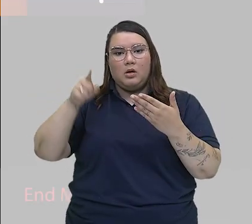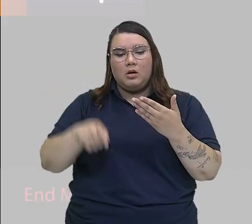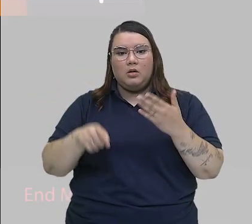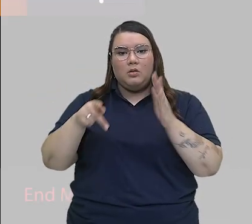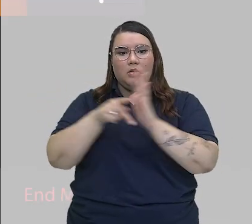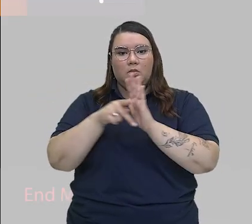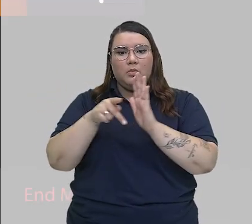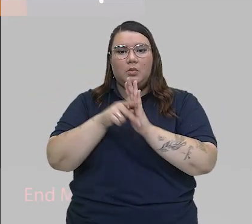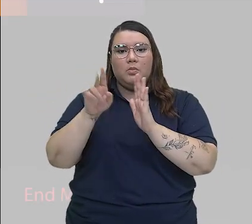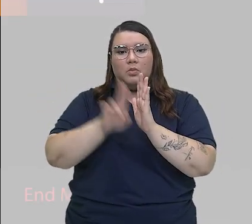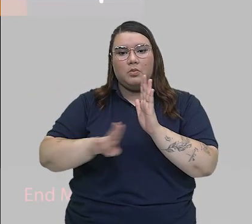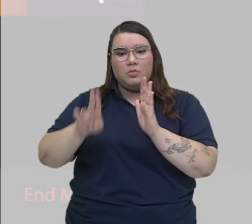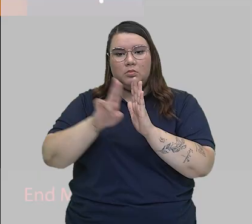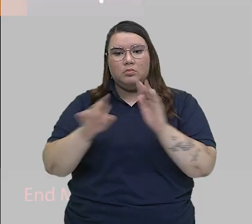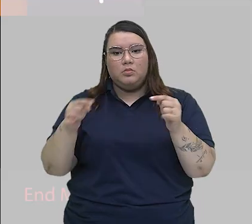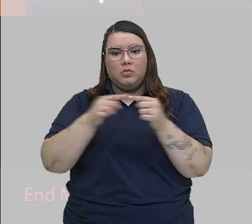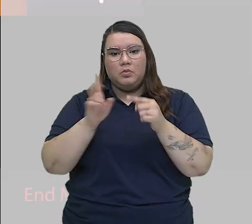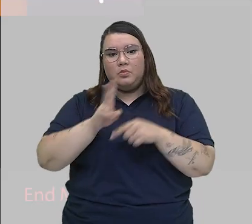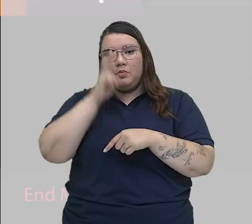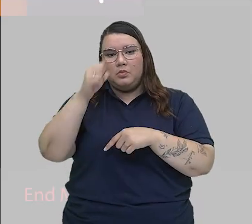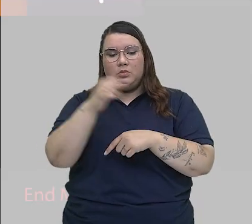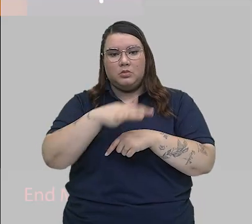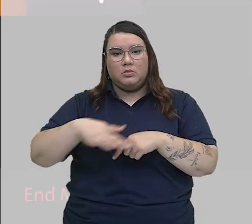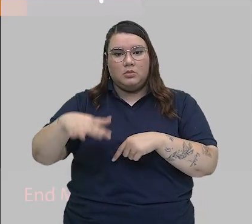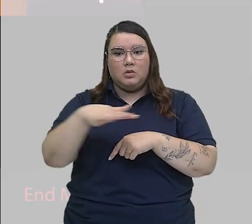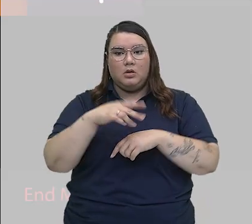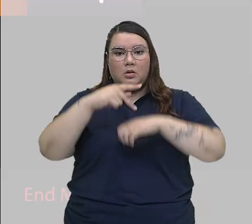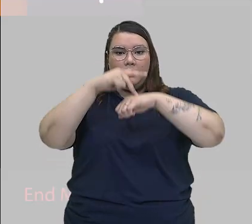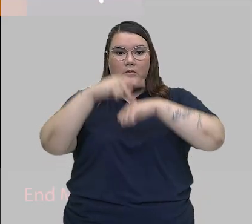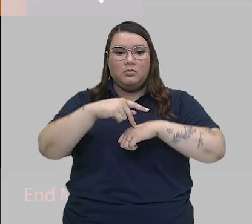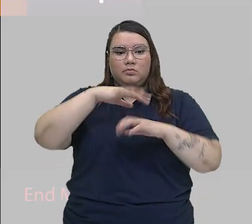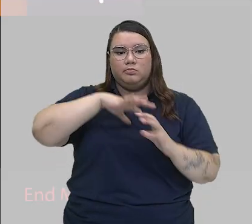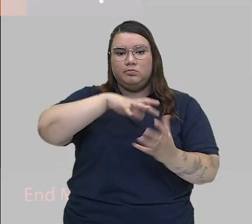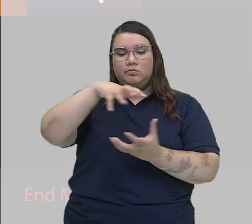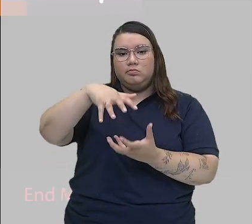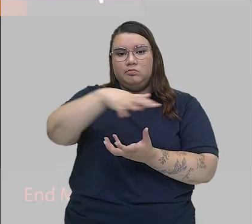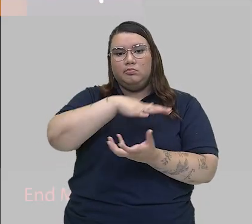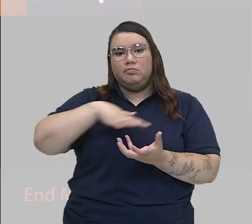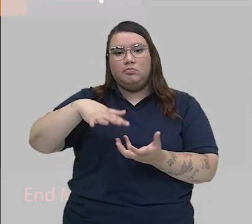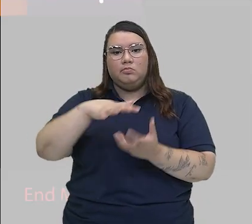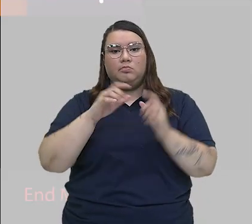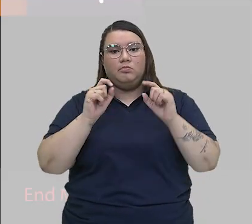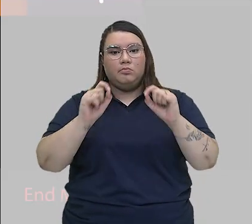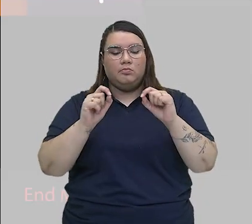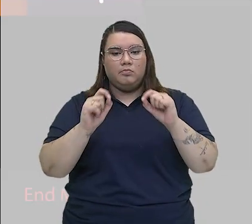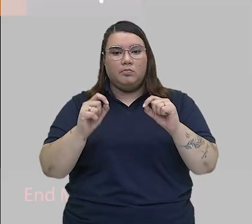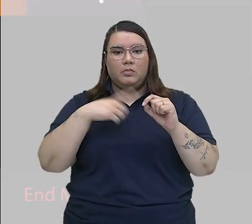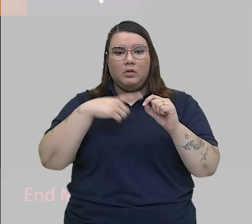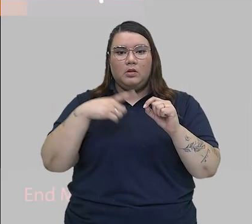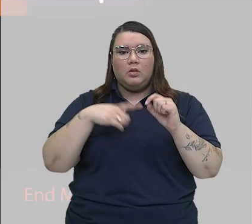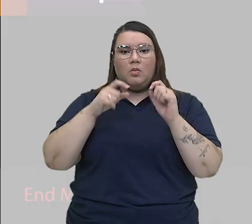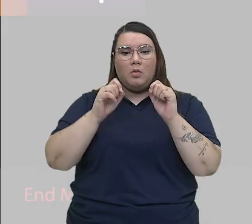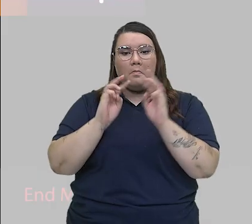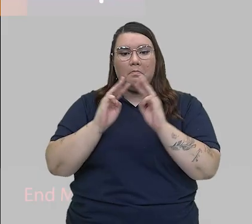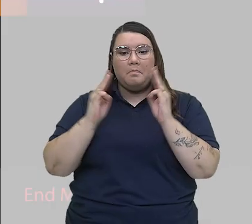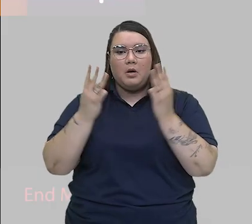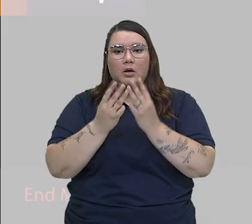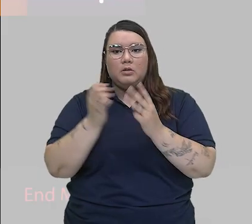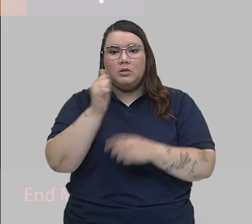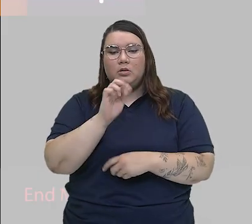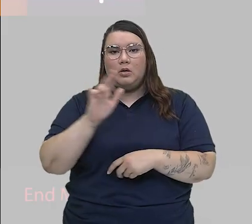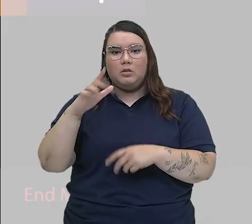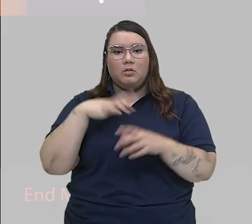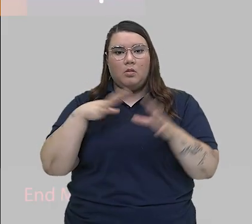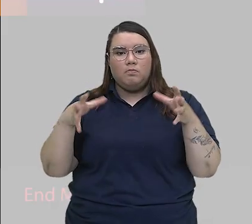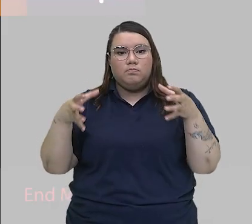da aplicação dessa força numa área. A pressão atmosférica, no caso, é a pressão que uma massa de ar está